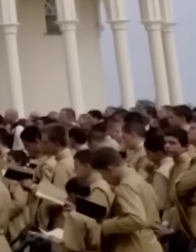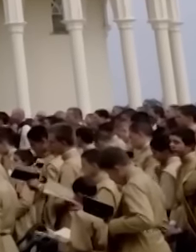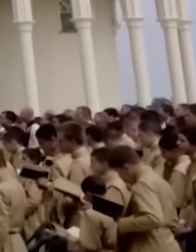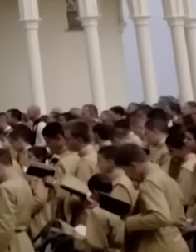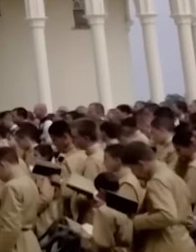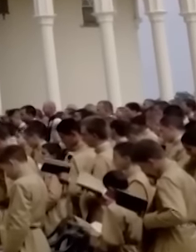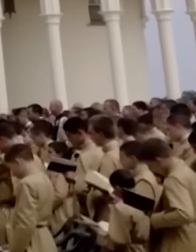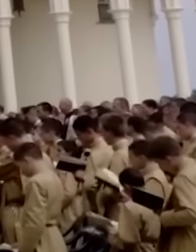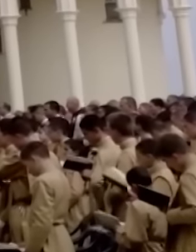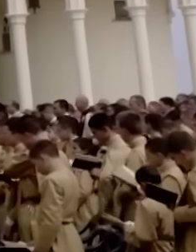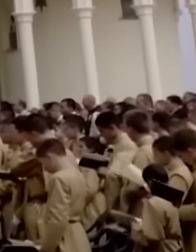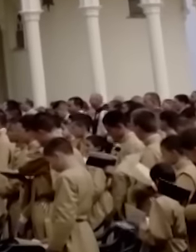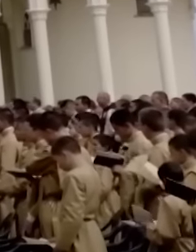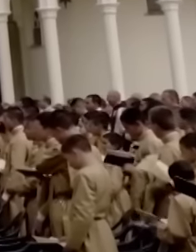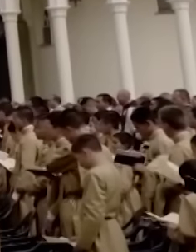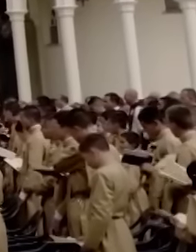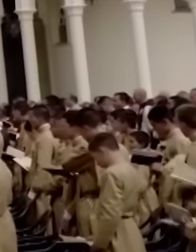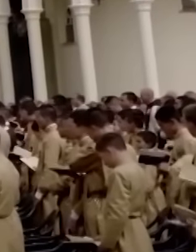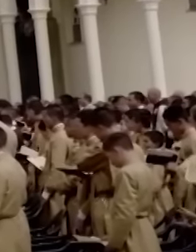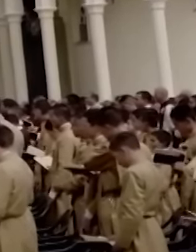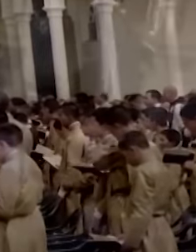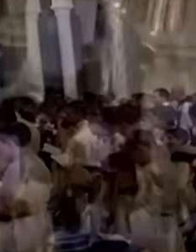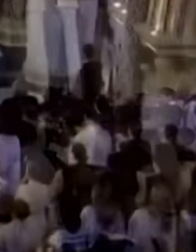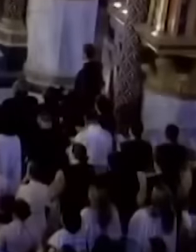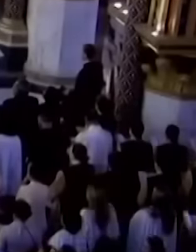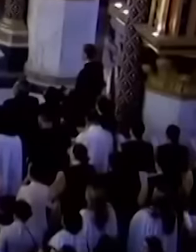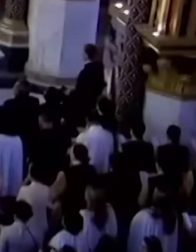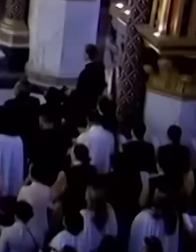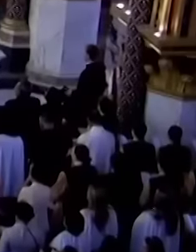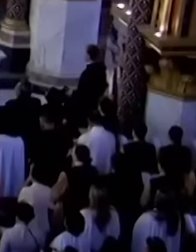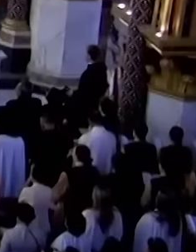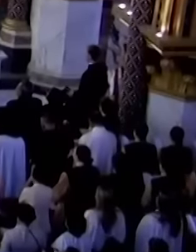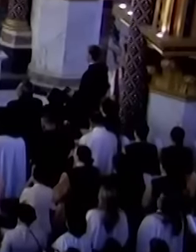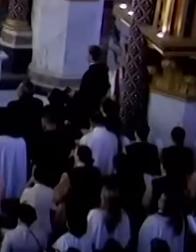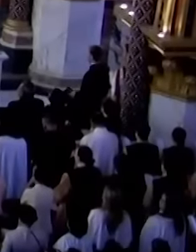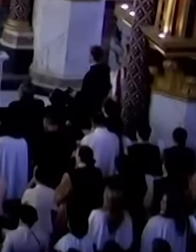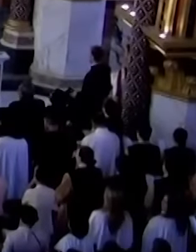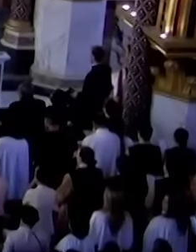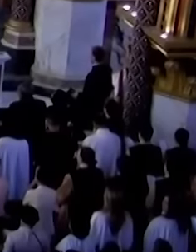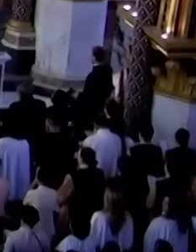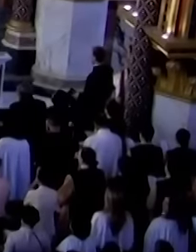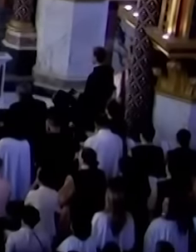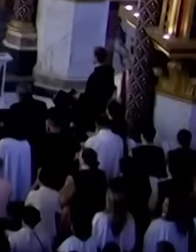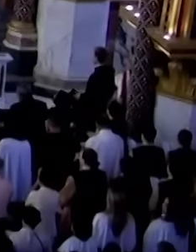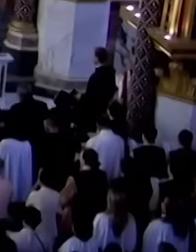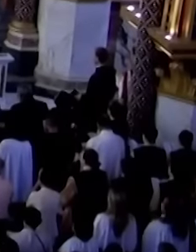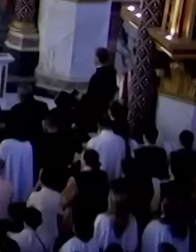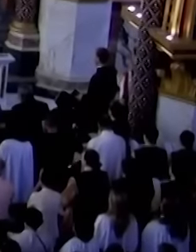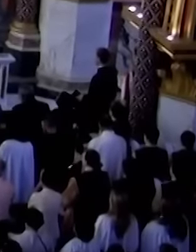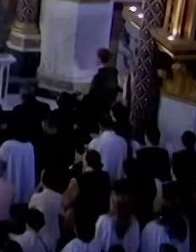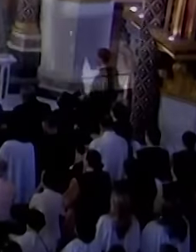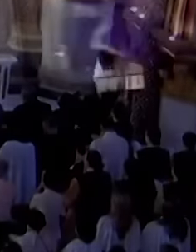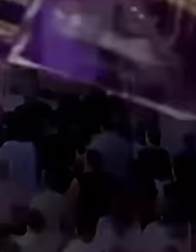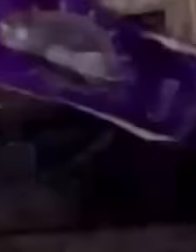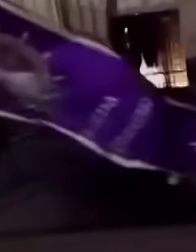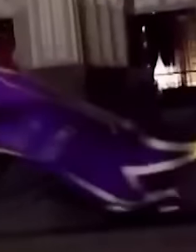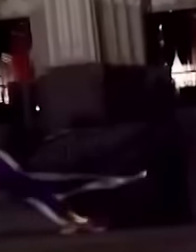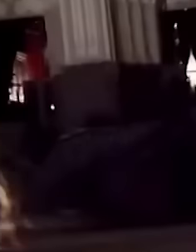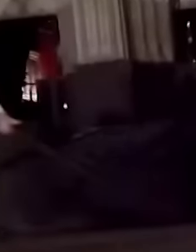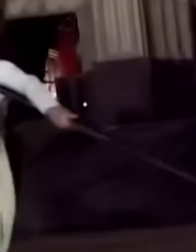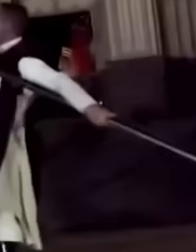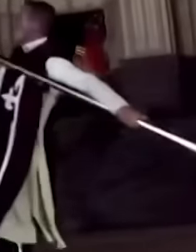nunca antes. E por incrível que pareça, o seu ardente zelo pela glória de Deus e seu amor pela Santa Igreja faz com